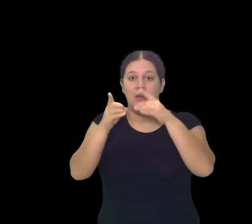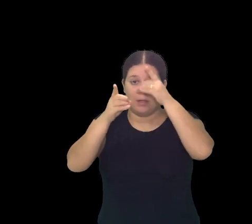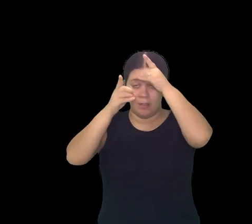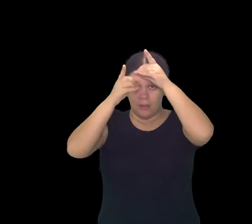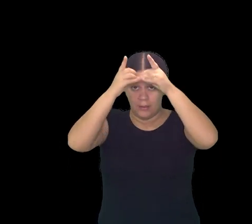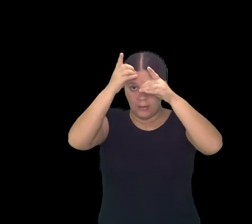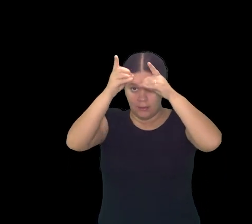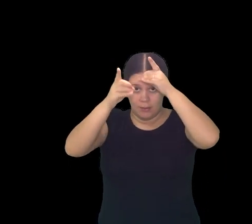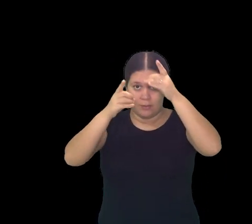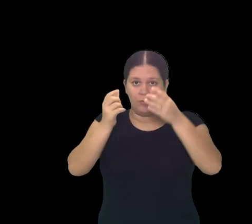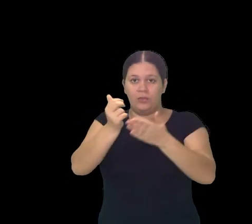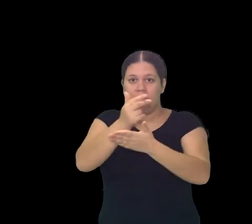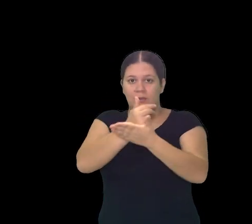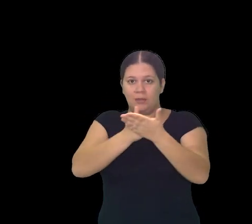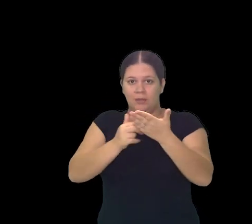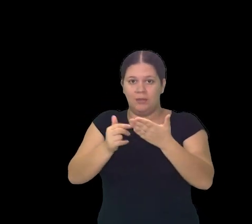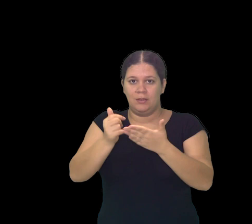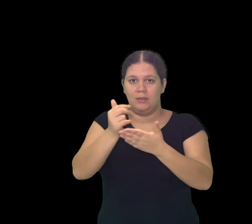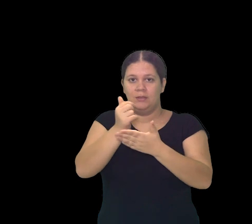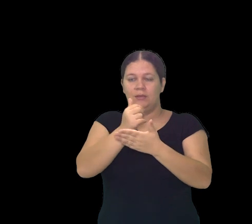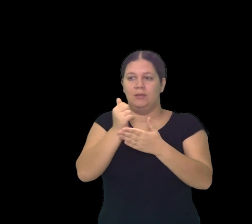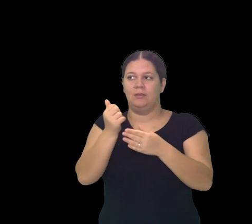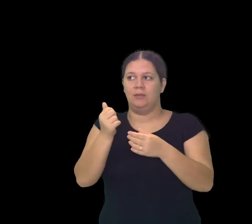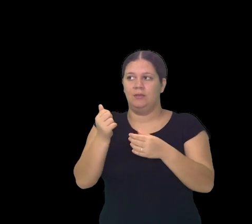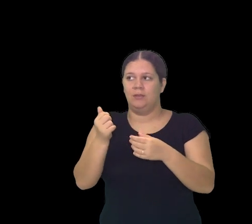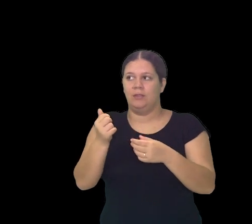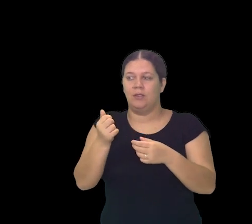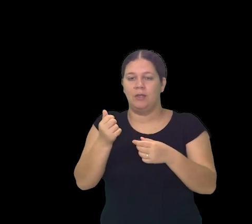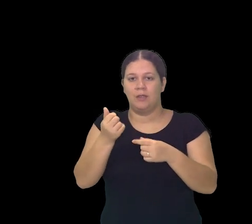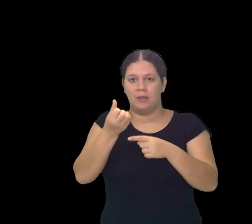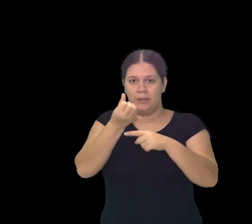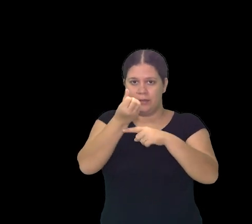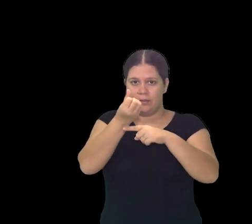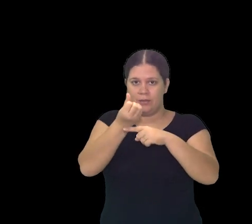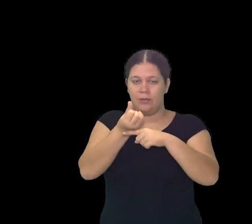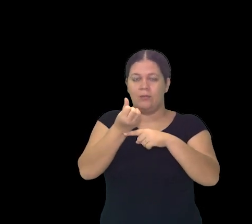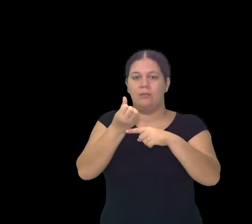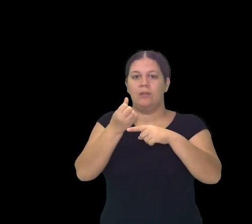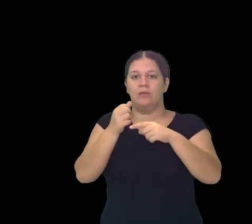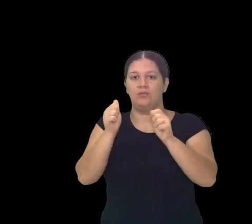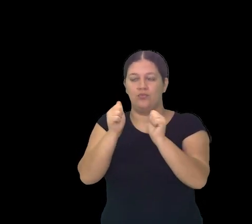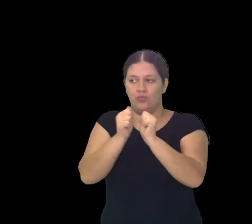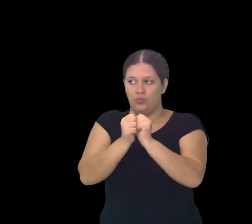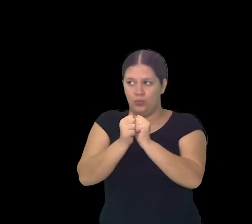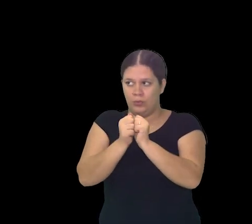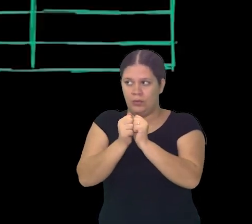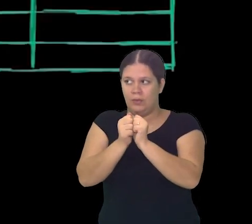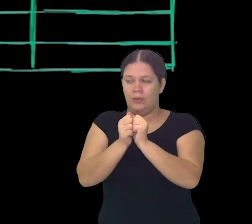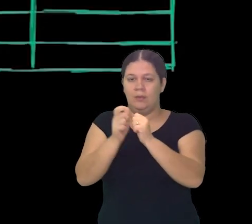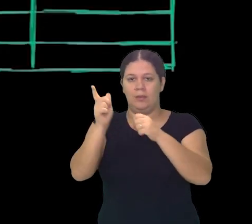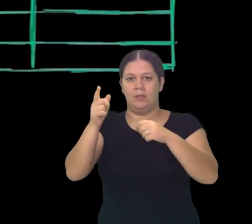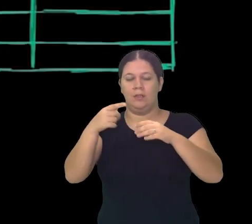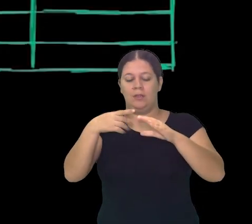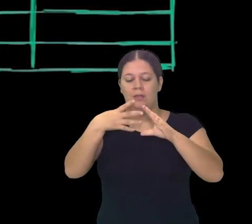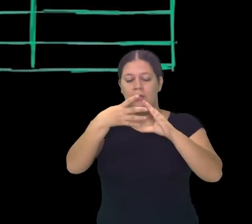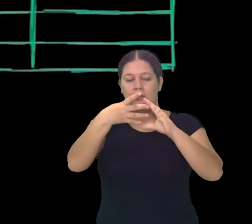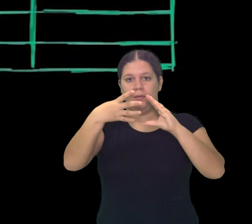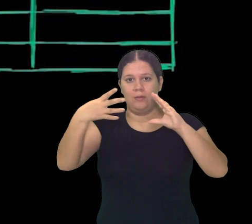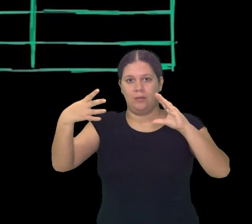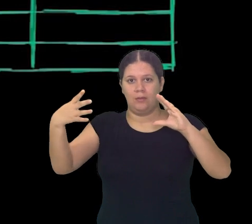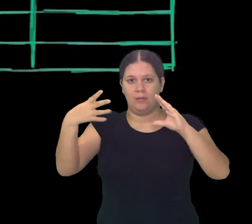ter uma ideia, vou redesenhar isso. Ainda vou sombrear 6 desses retângulos. Vou sombrear meio juntinho.